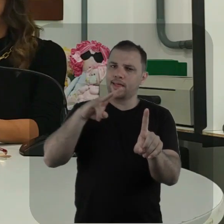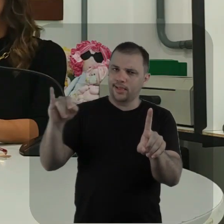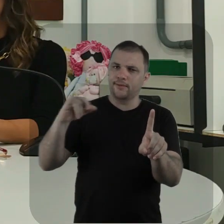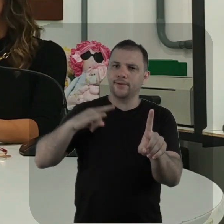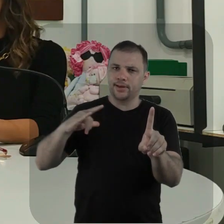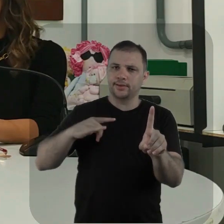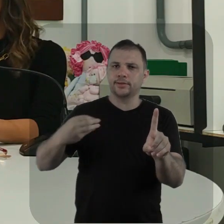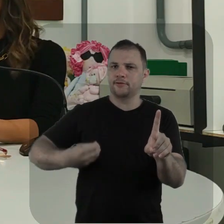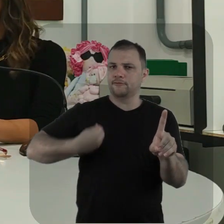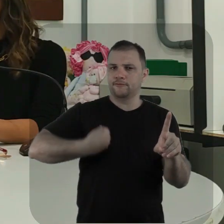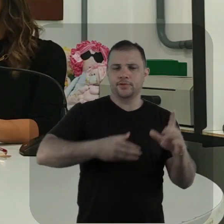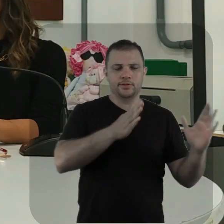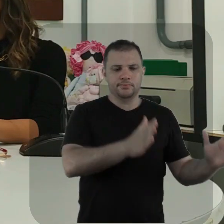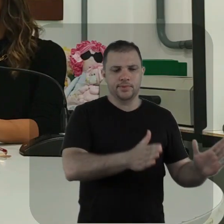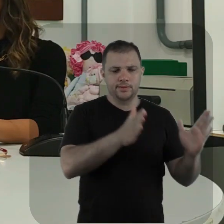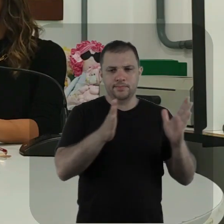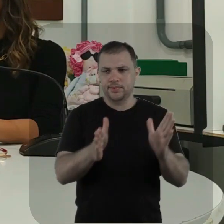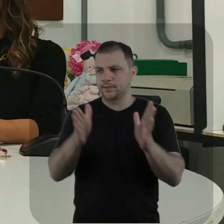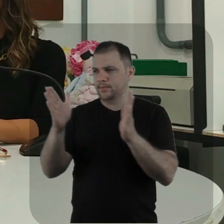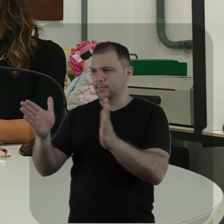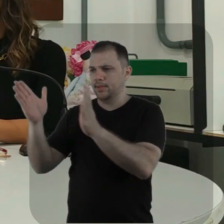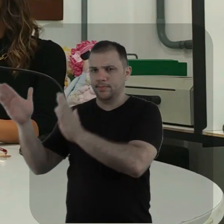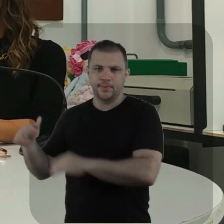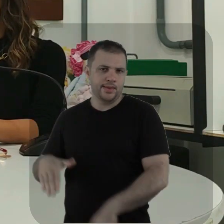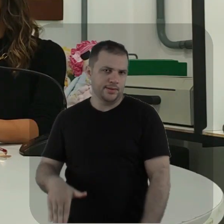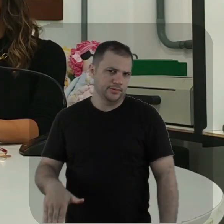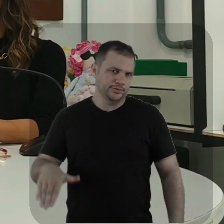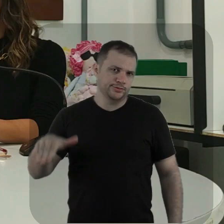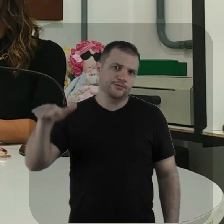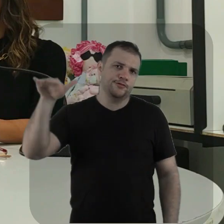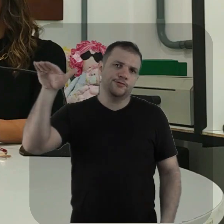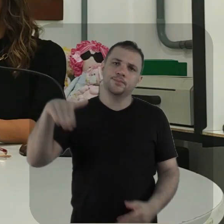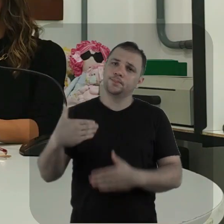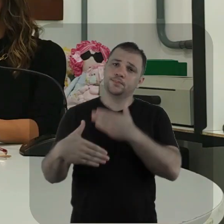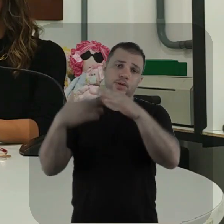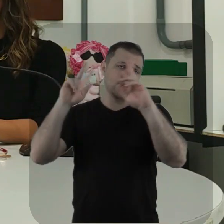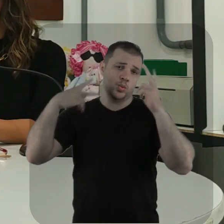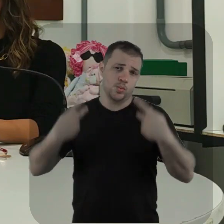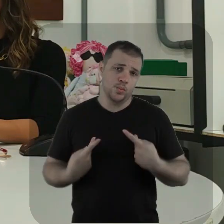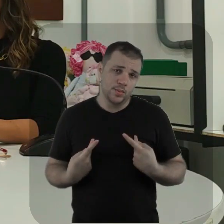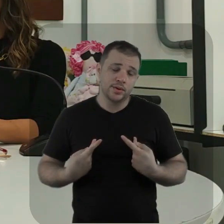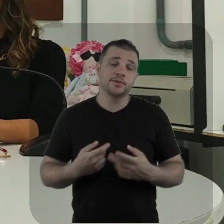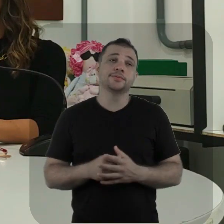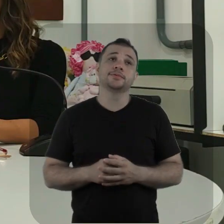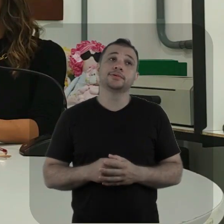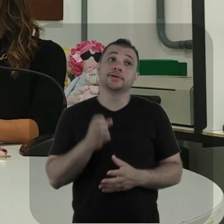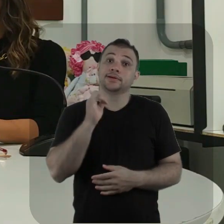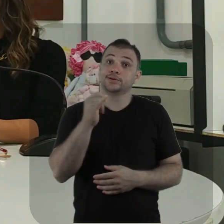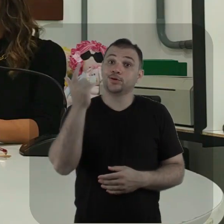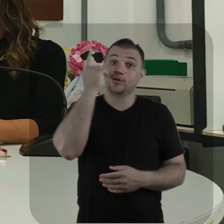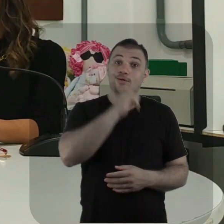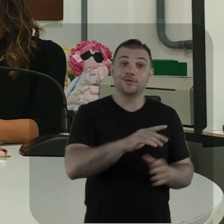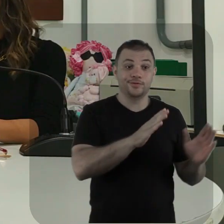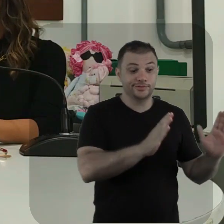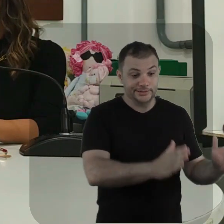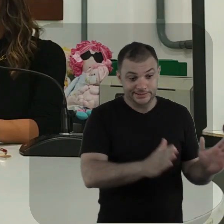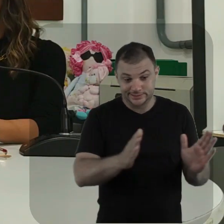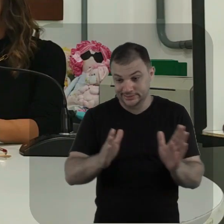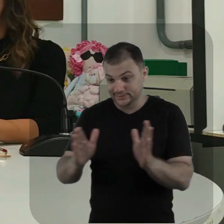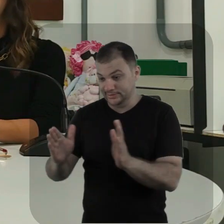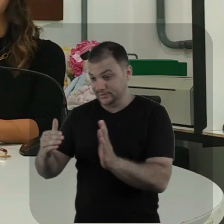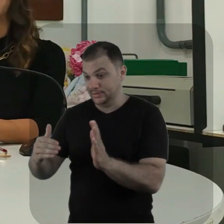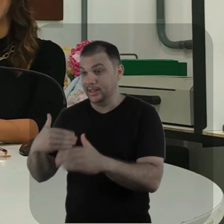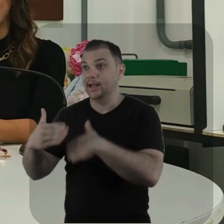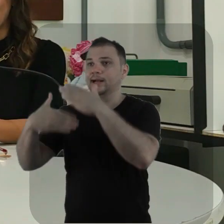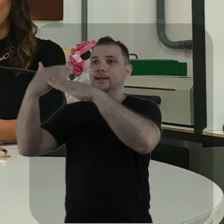vai passar por diferentes, né? É o próprio desenvolvimento humano, enfim, né? E feliz quem